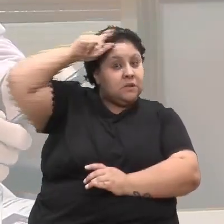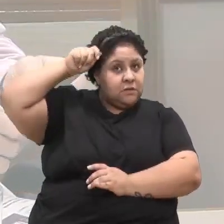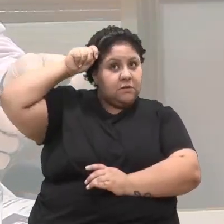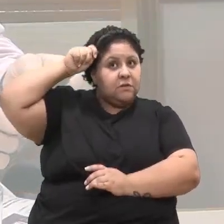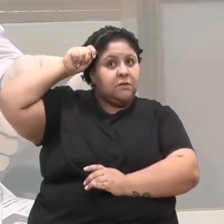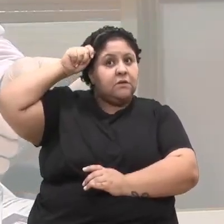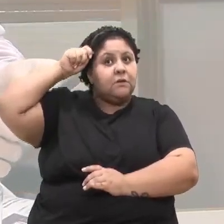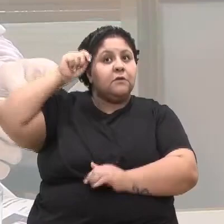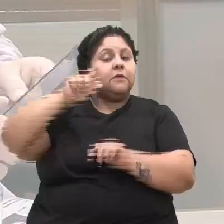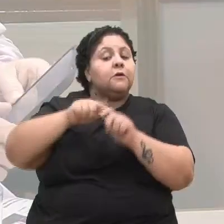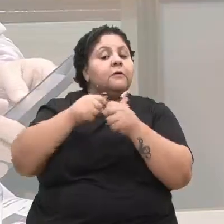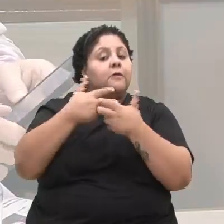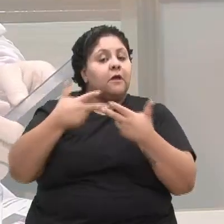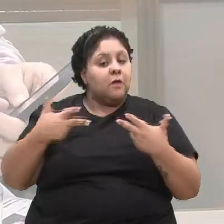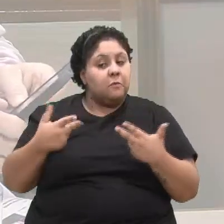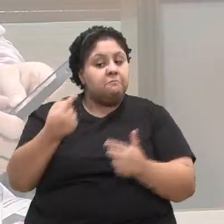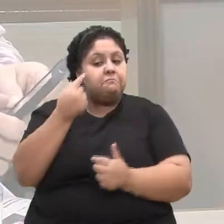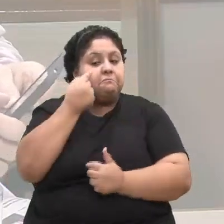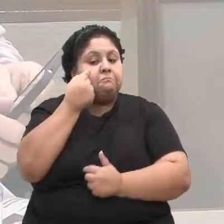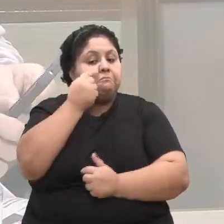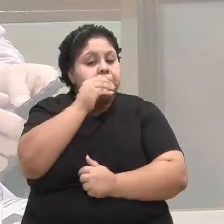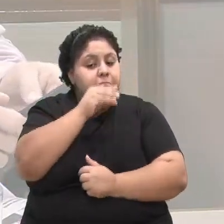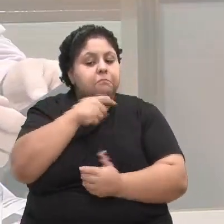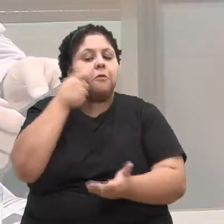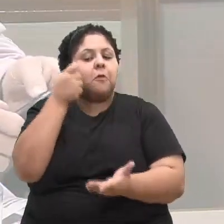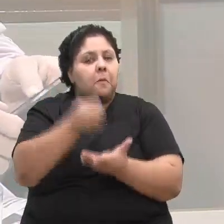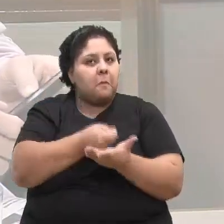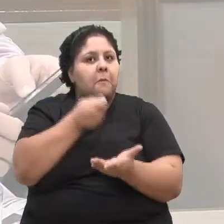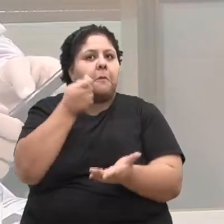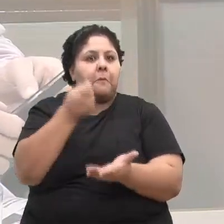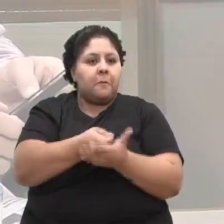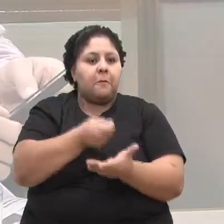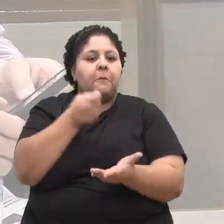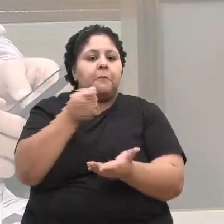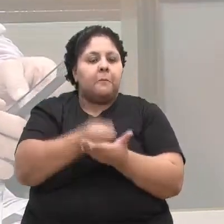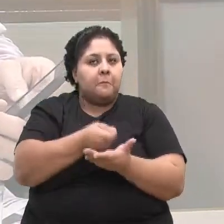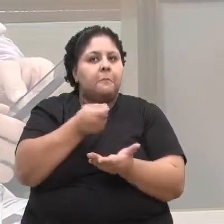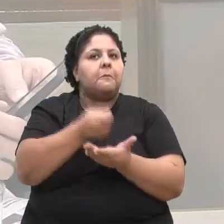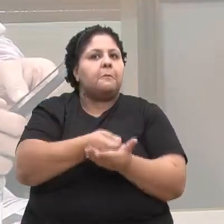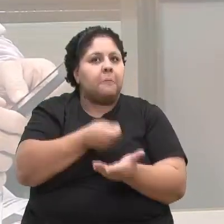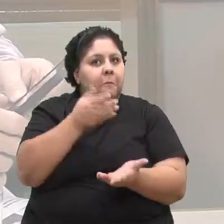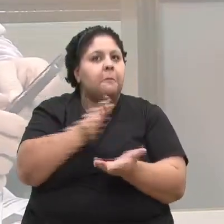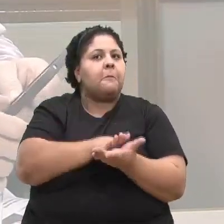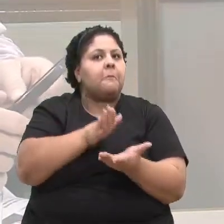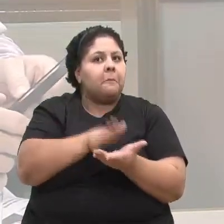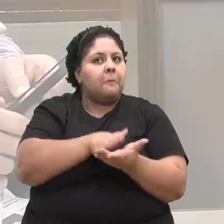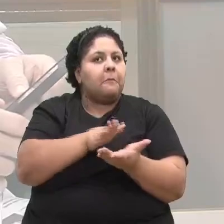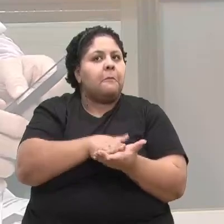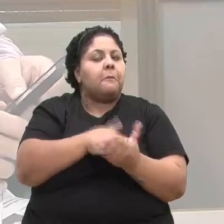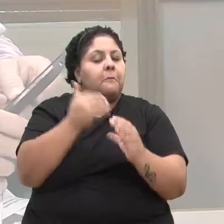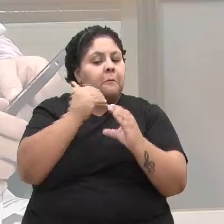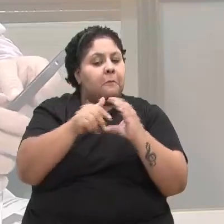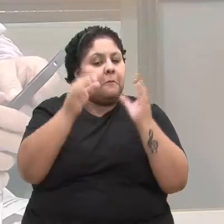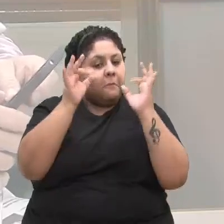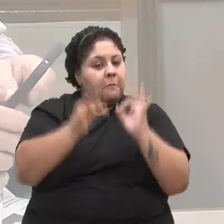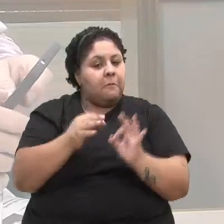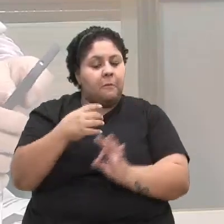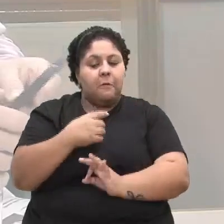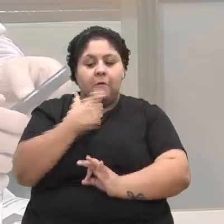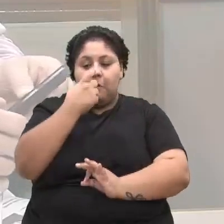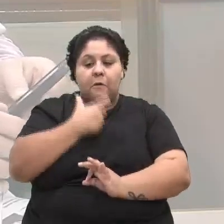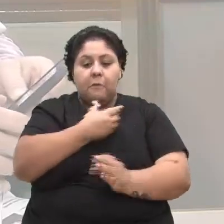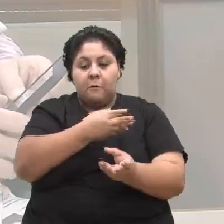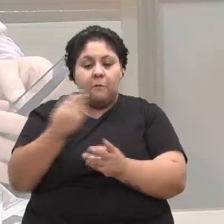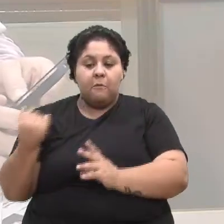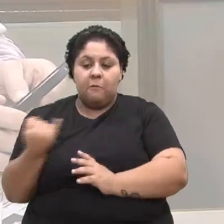as coisas estão sendo vistas, estão sendo cobradas e estão sendo dadas, né, os seus devidos encaminhamentos. Então, acho que isso é muito